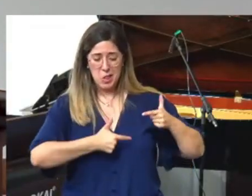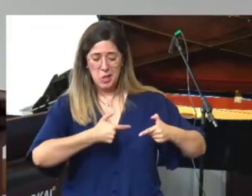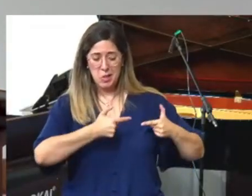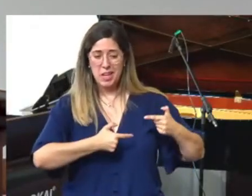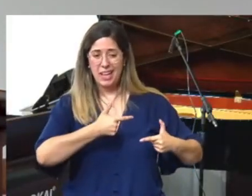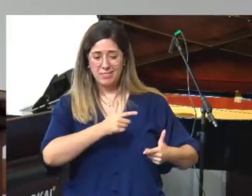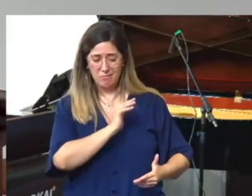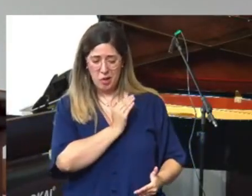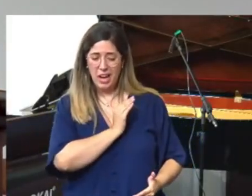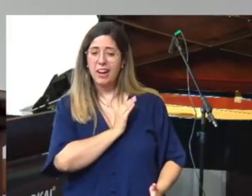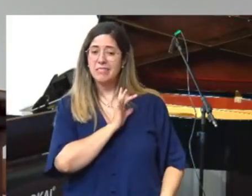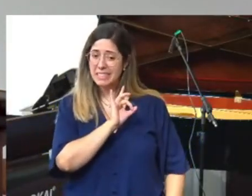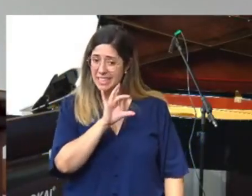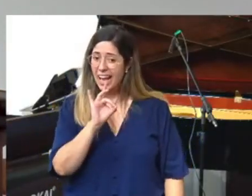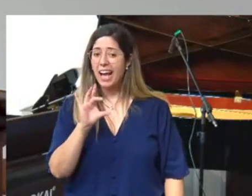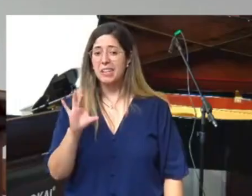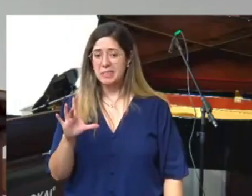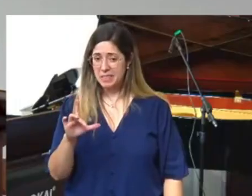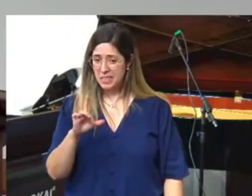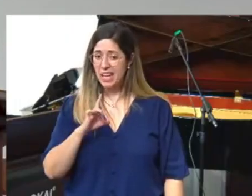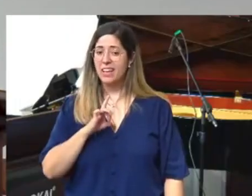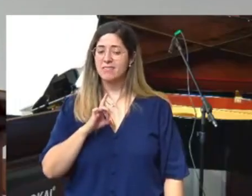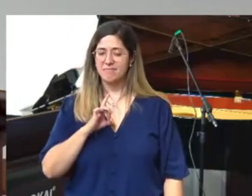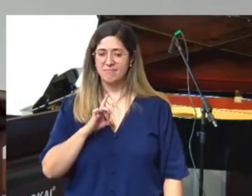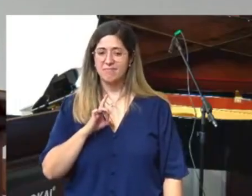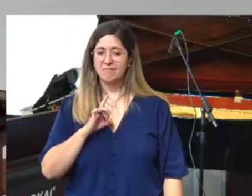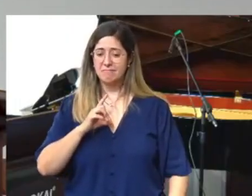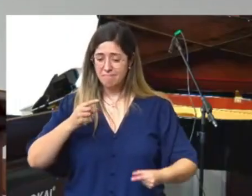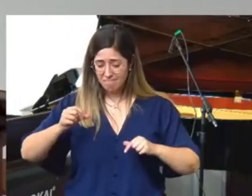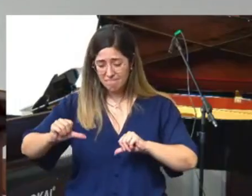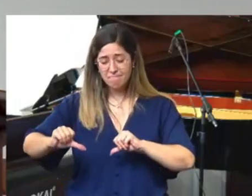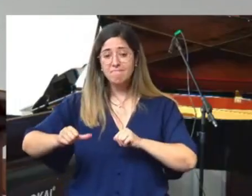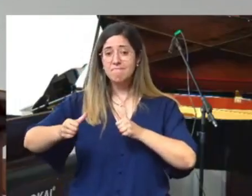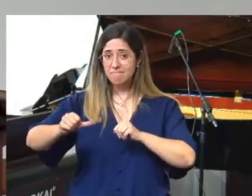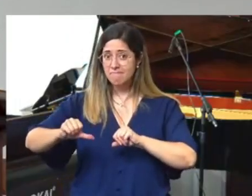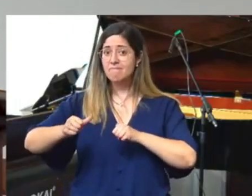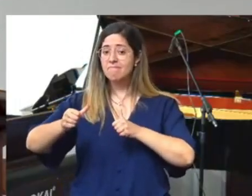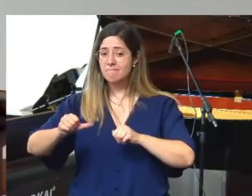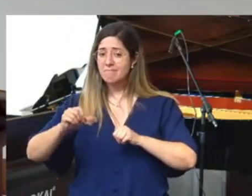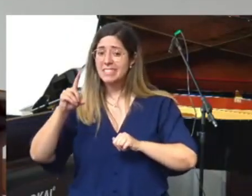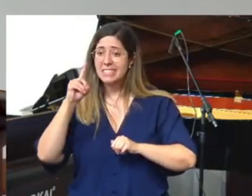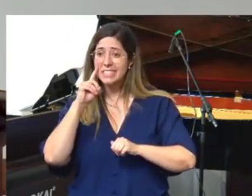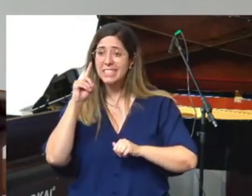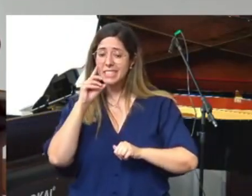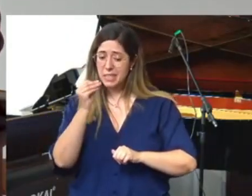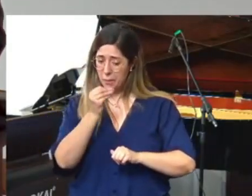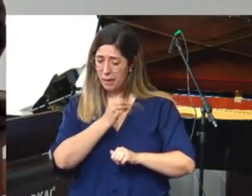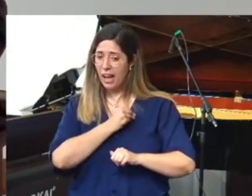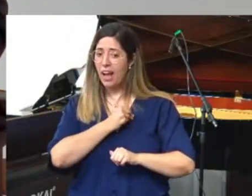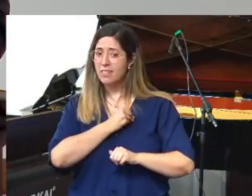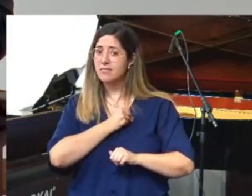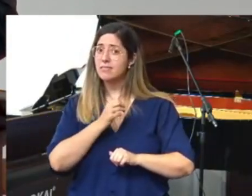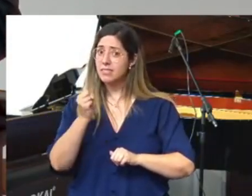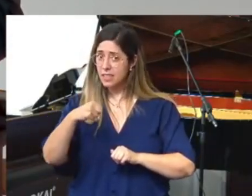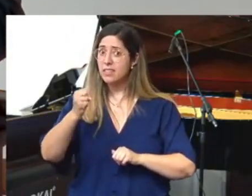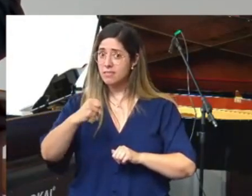nós. Somos tentados a pecar todos os dias, não somos?